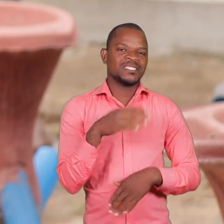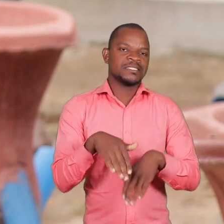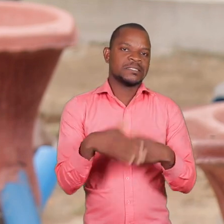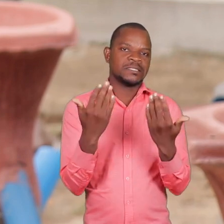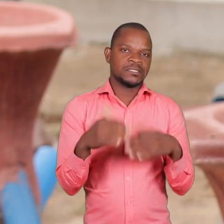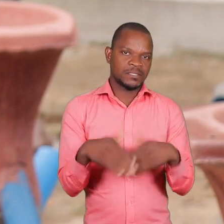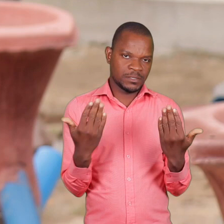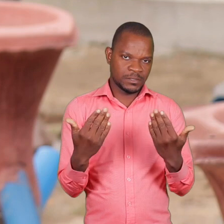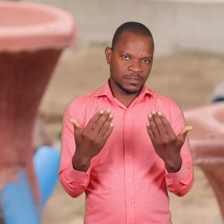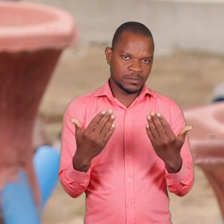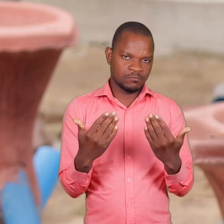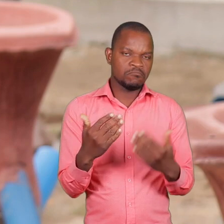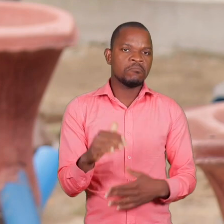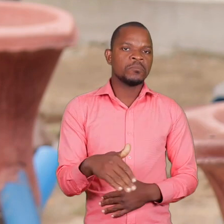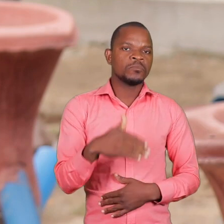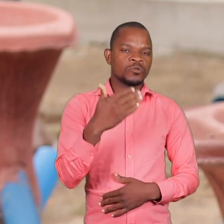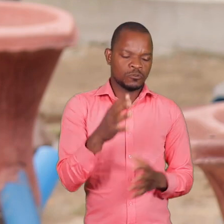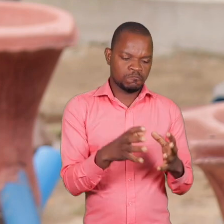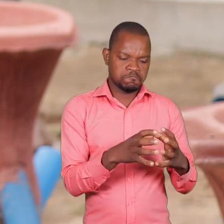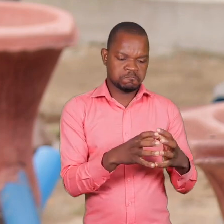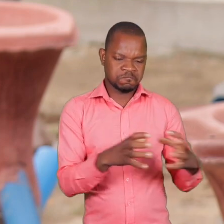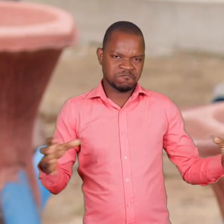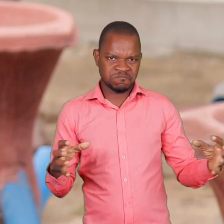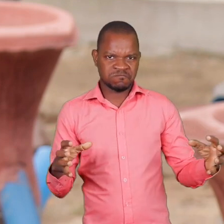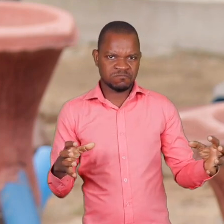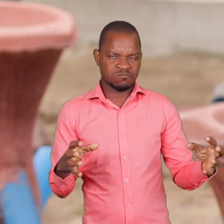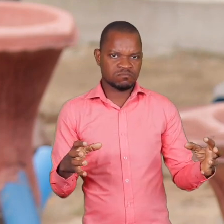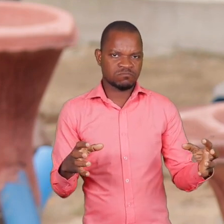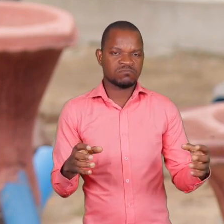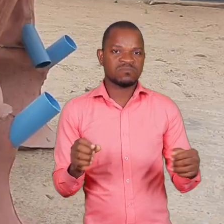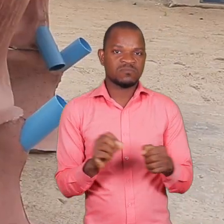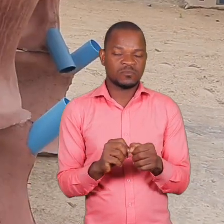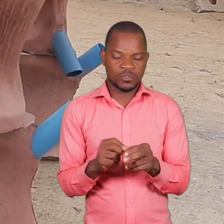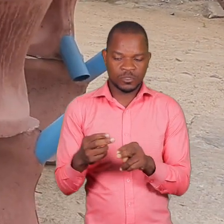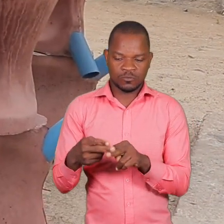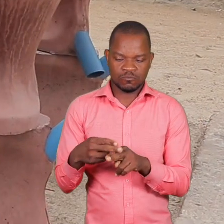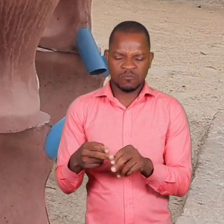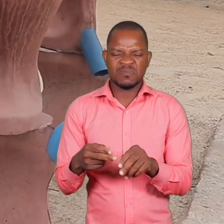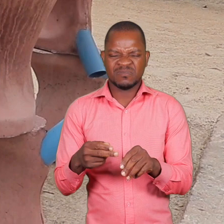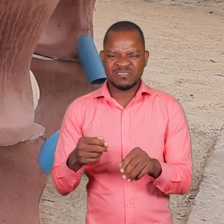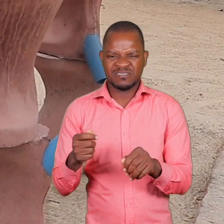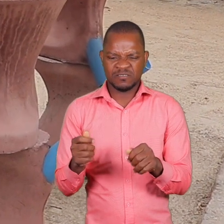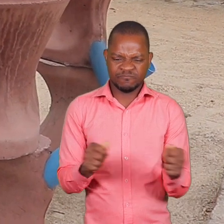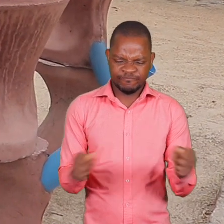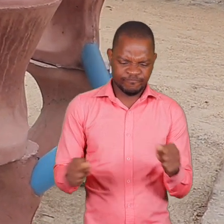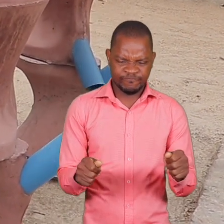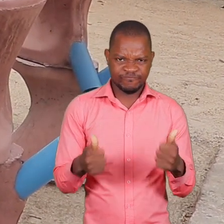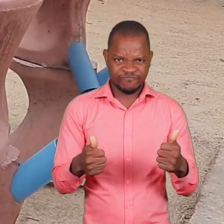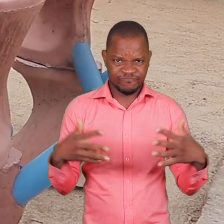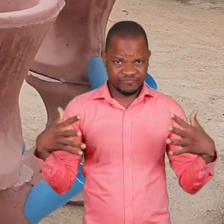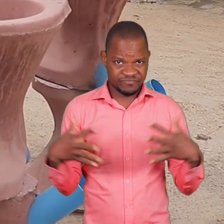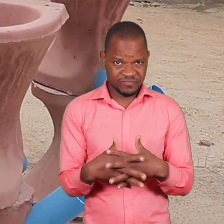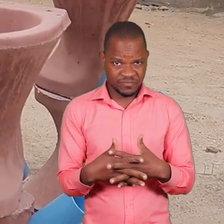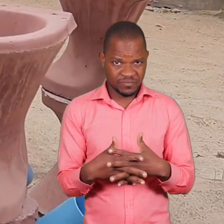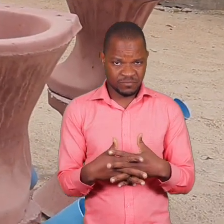dias. Depois de 3 dias, desmoldamos, testamos a sua resistência, abanamos para ver se